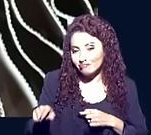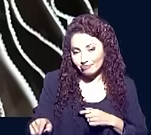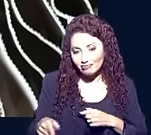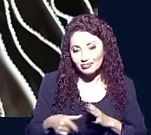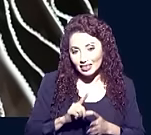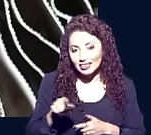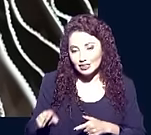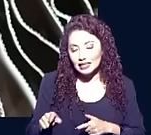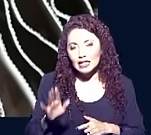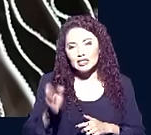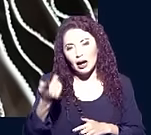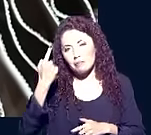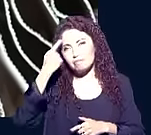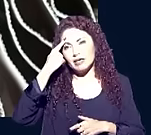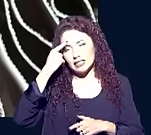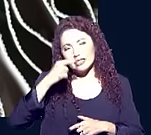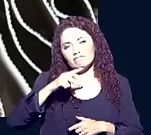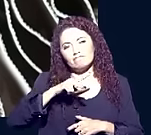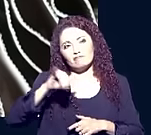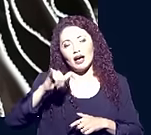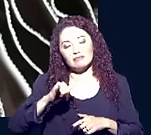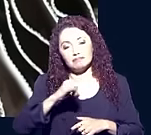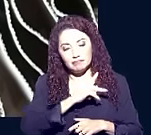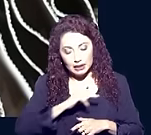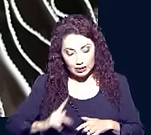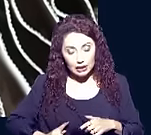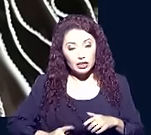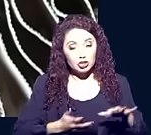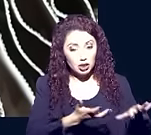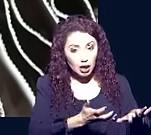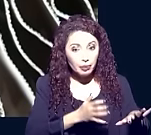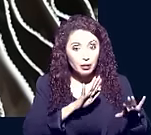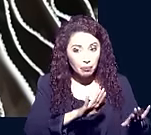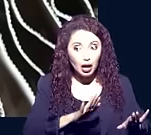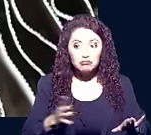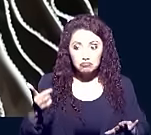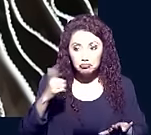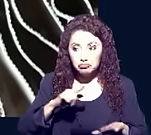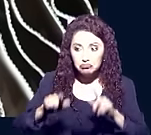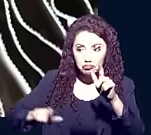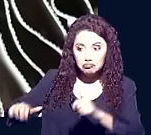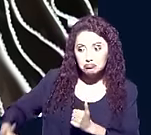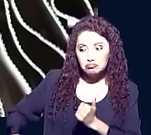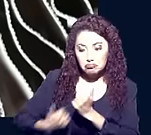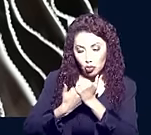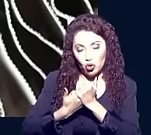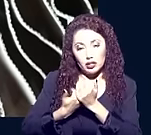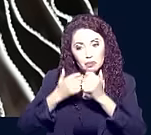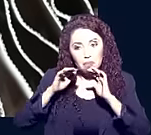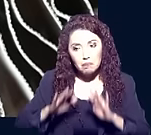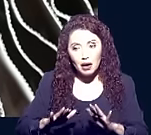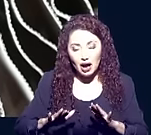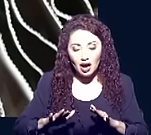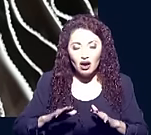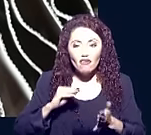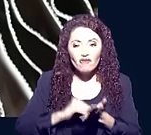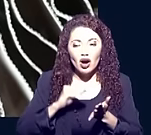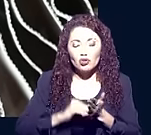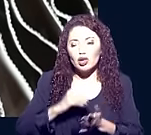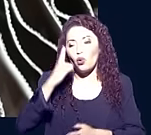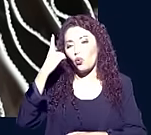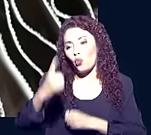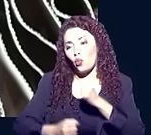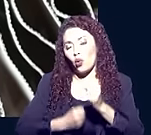já pensei em ser presidente da câmara para isso tive o apoio Eu só acho que há 1 ano e qu meses da eleição